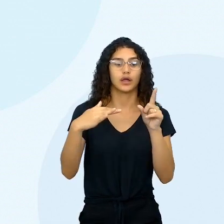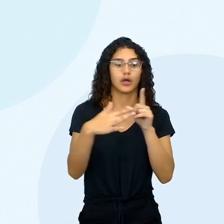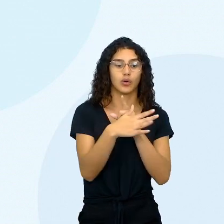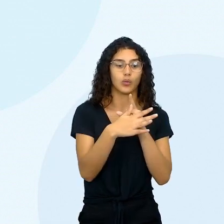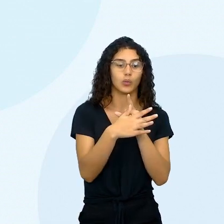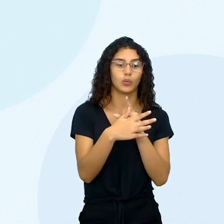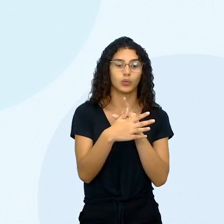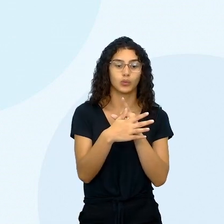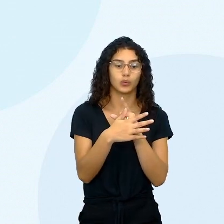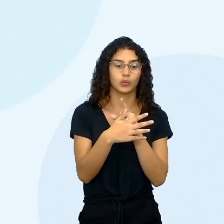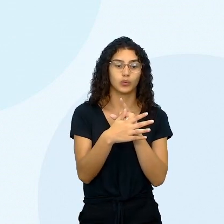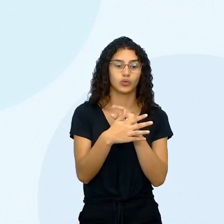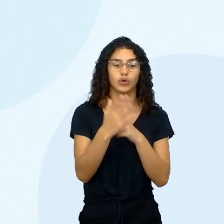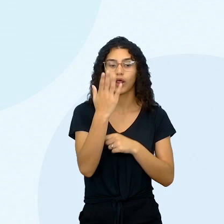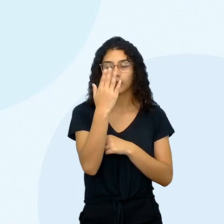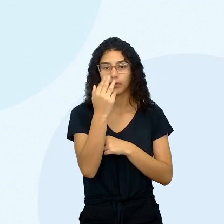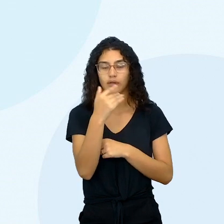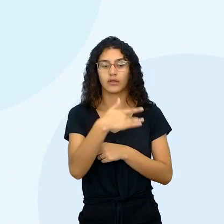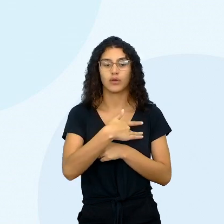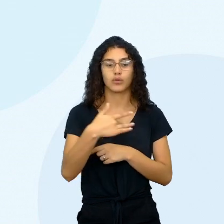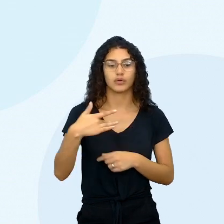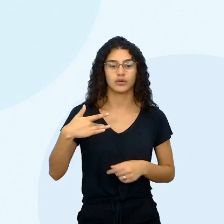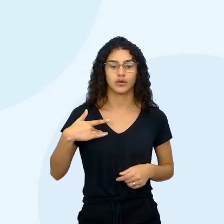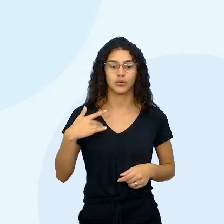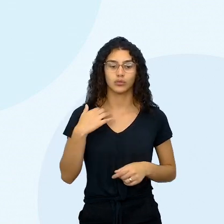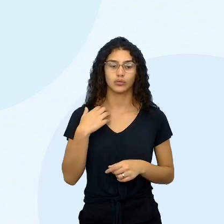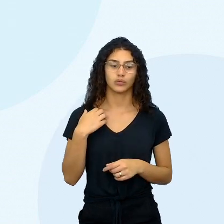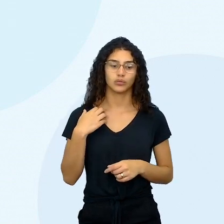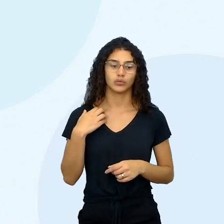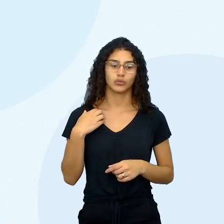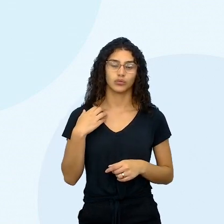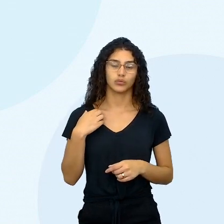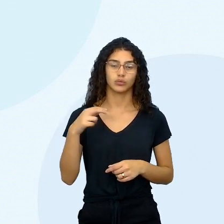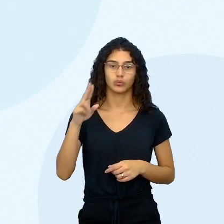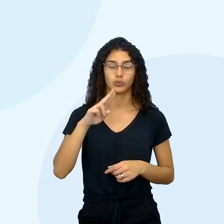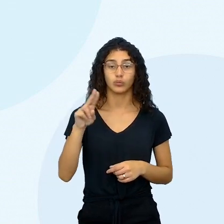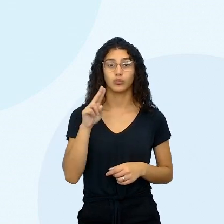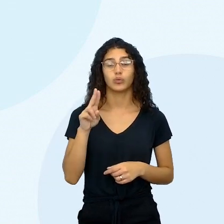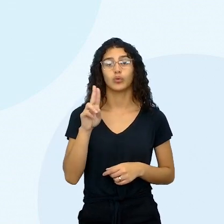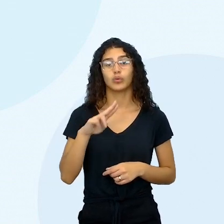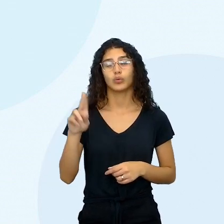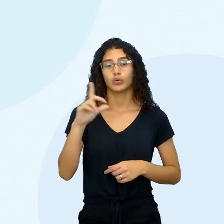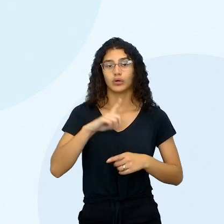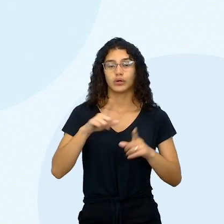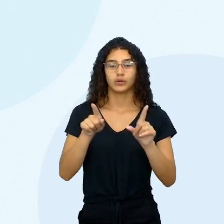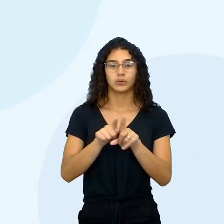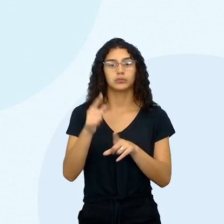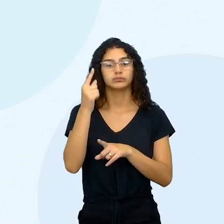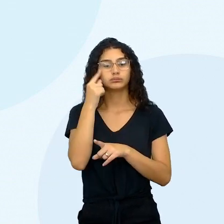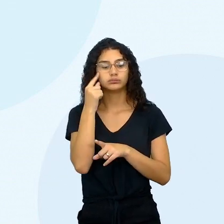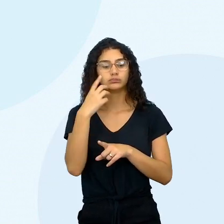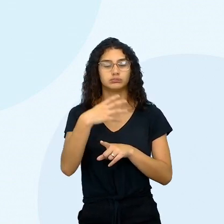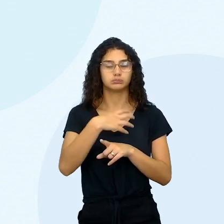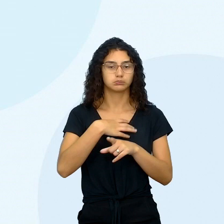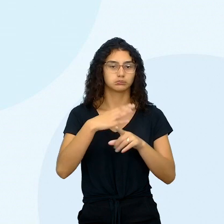como questões primárias, como alimentação, saúde, o conceito de saúde única que vem sendo construído